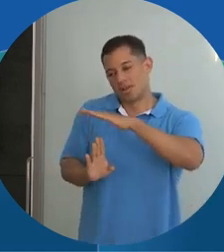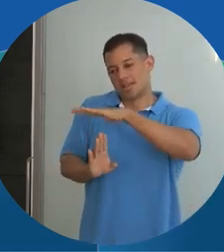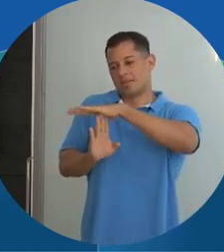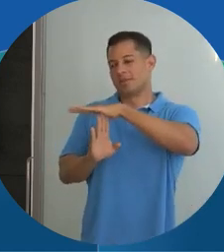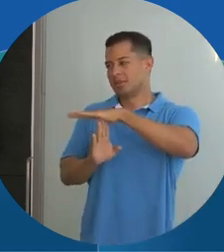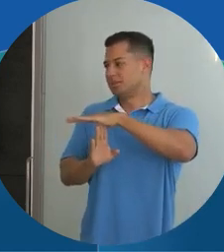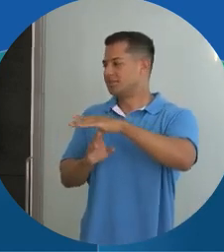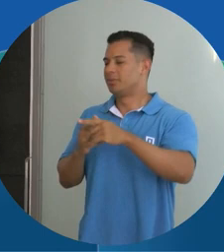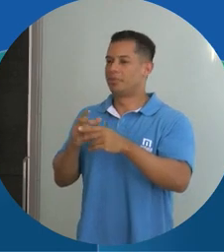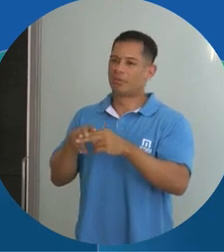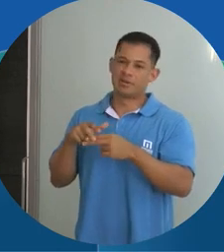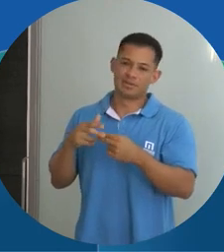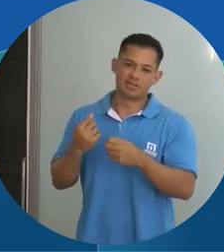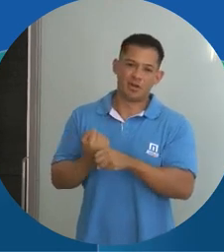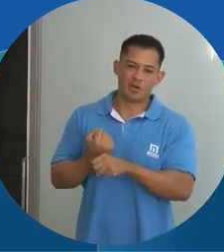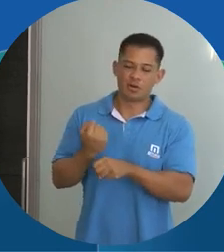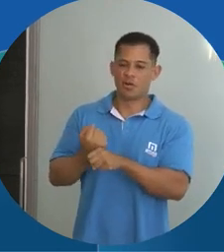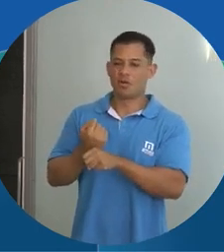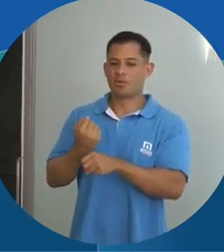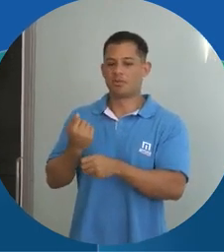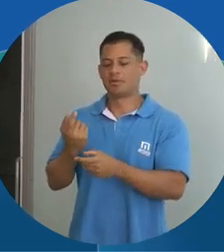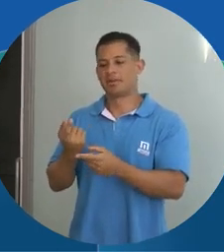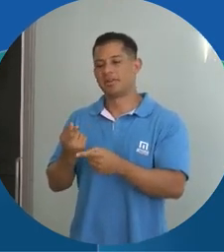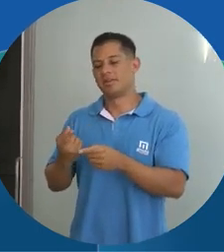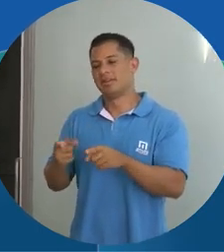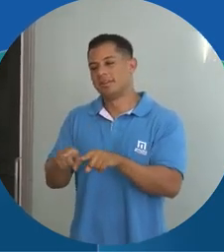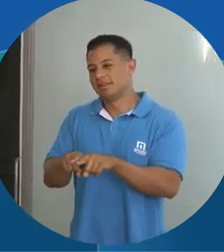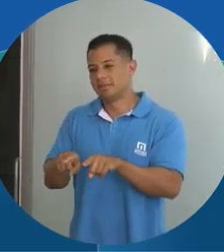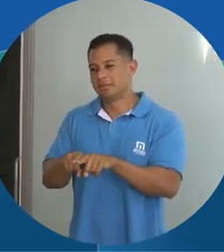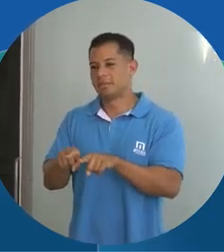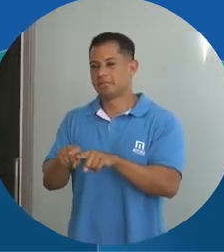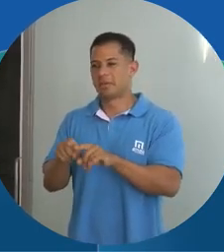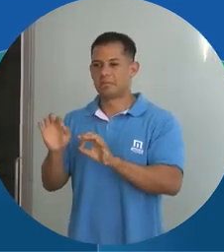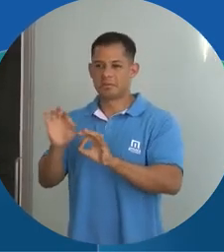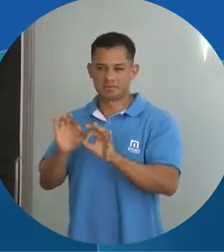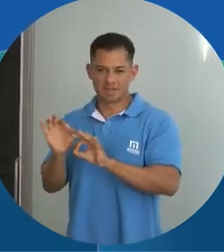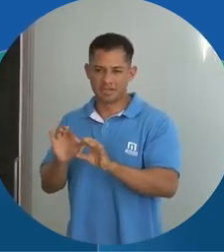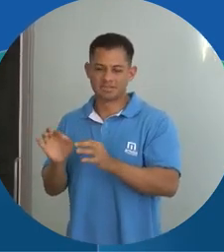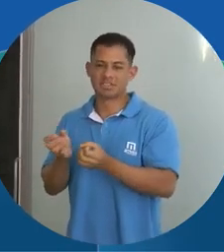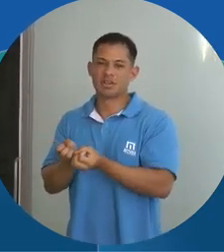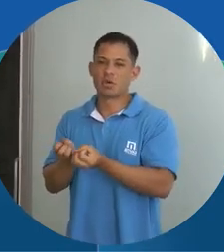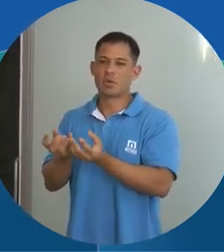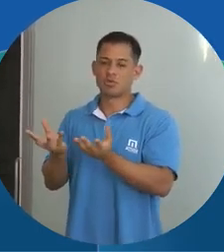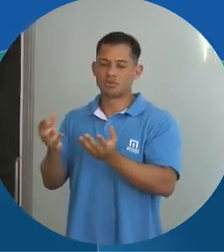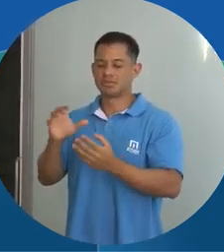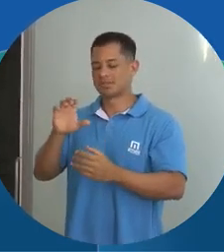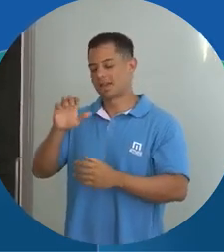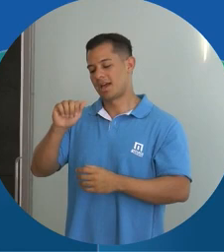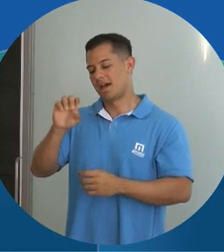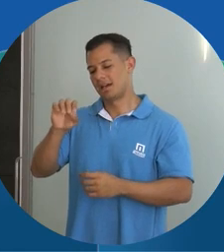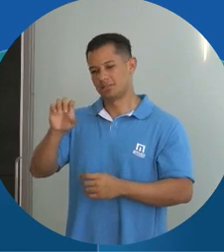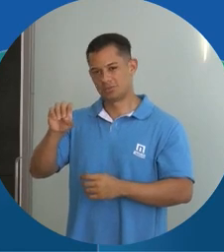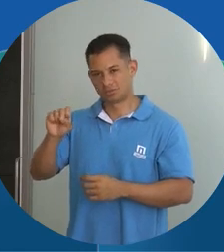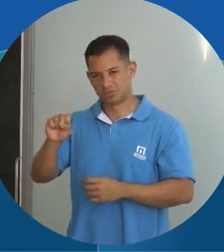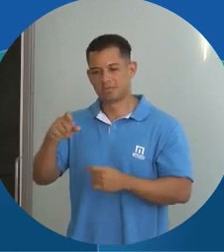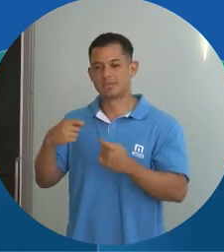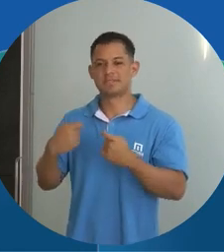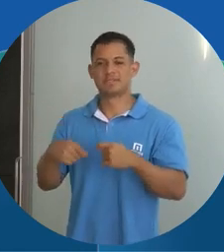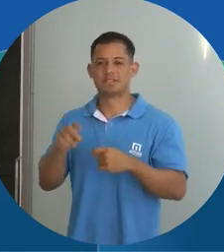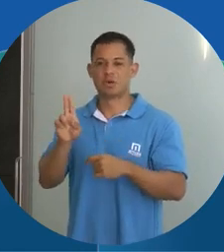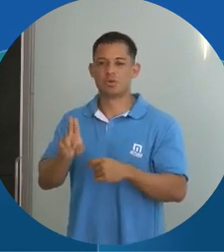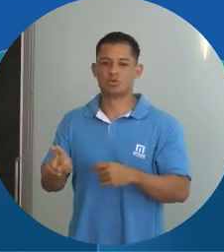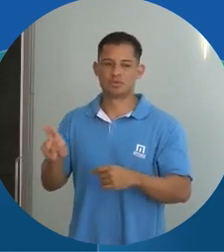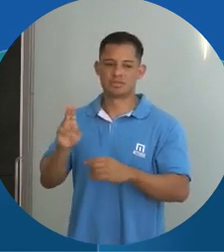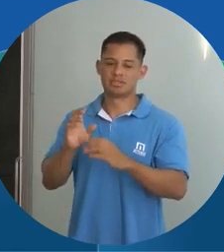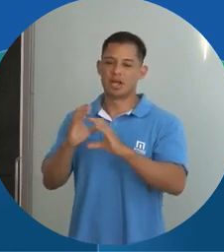por questões de obra e montagem, em alguns casos a gente teve que usar tubo, porque